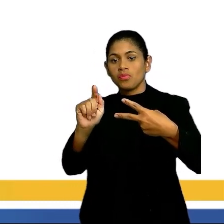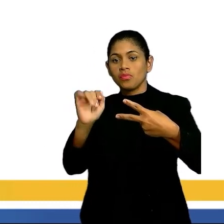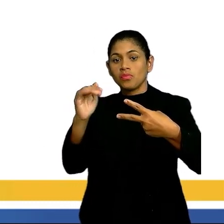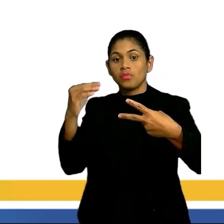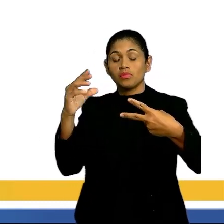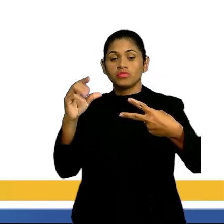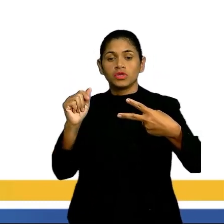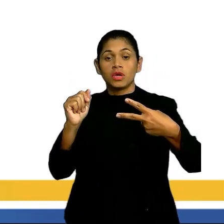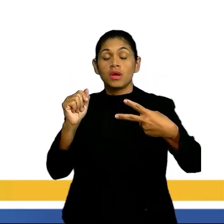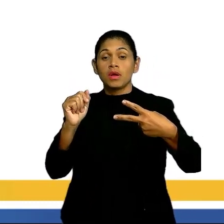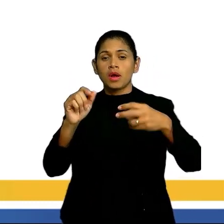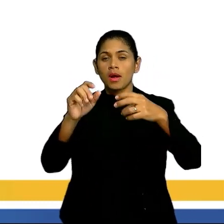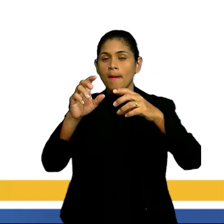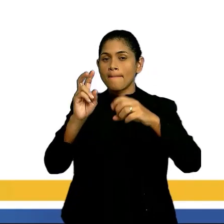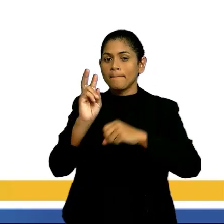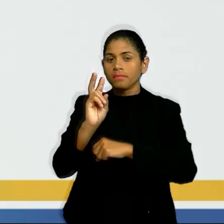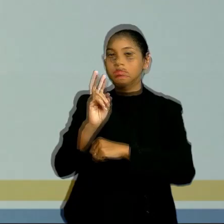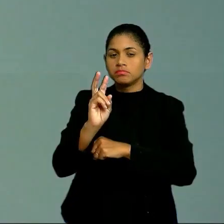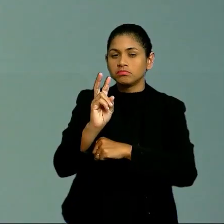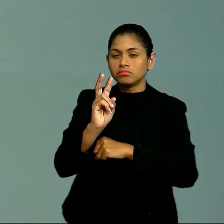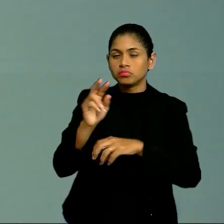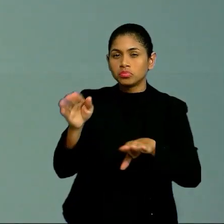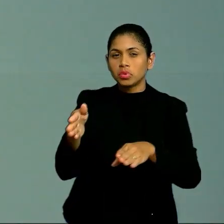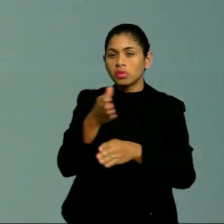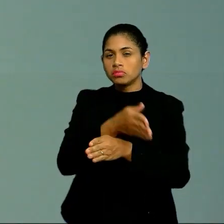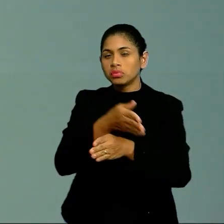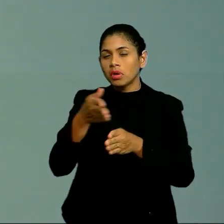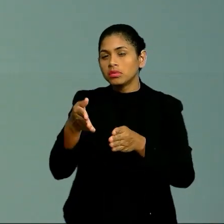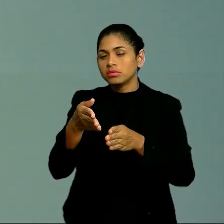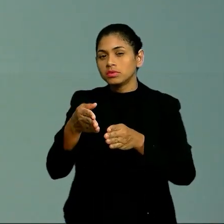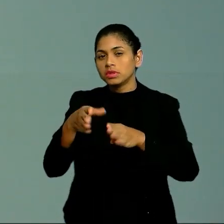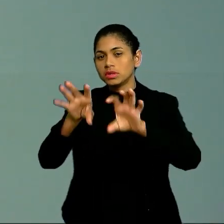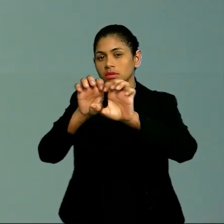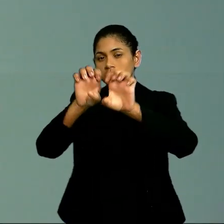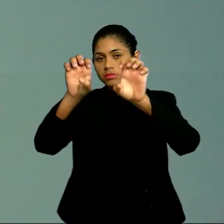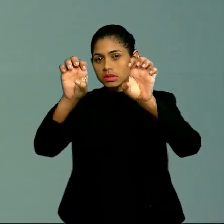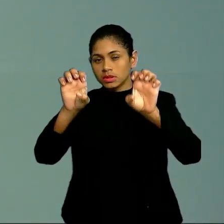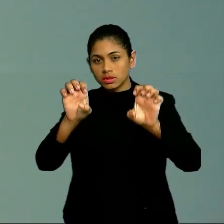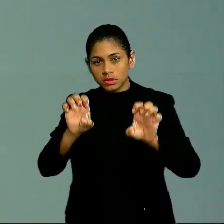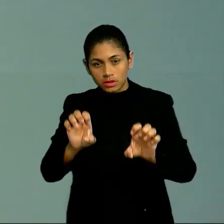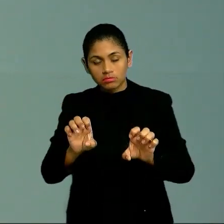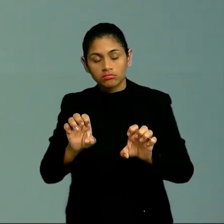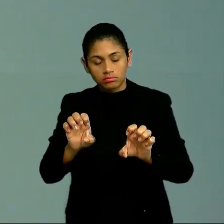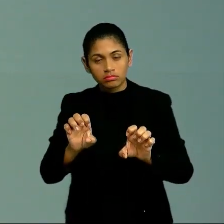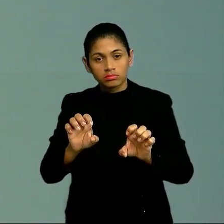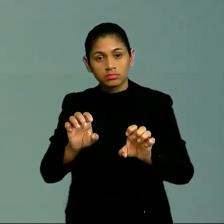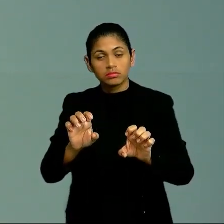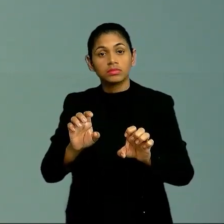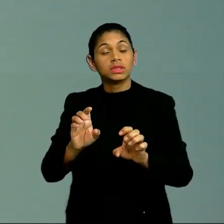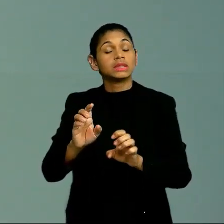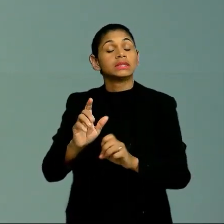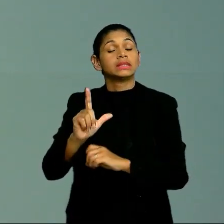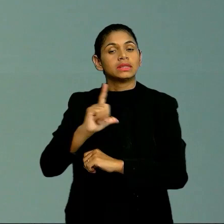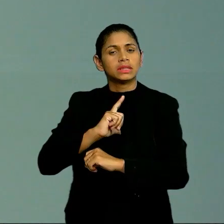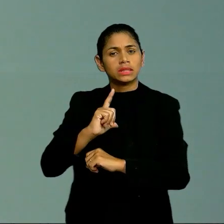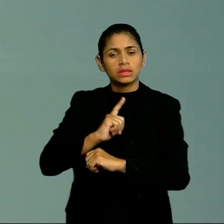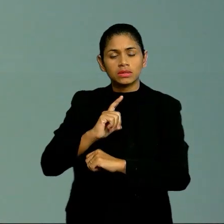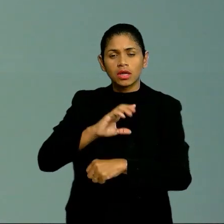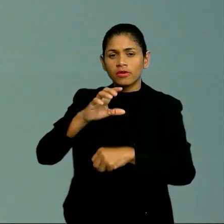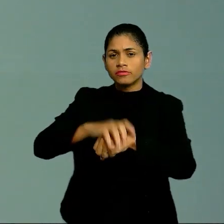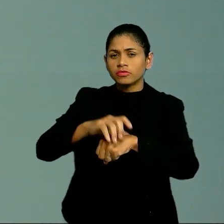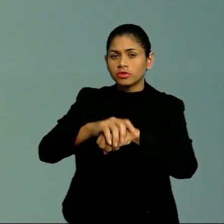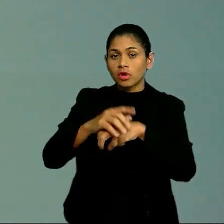quanto à origem embrionária. Então, aqui a gente já deduz que é o contrário, né? Ele tem as mesmas funções, porém,